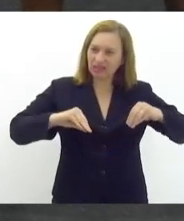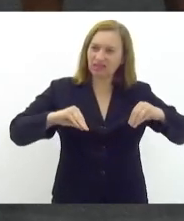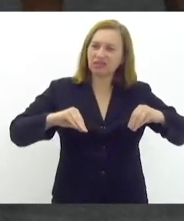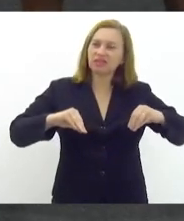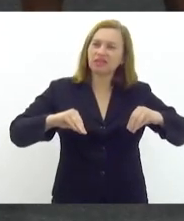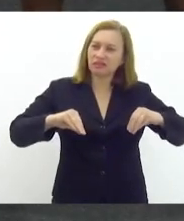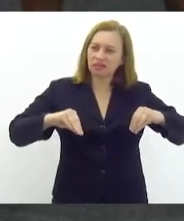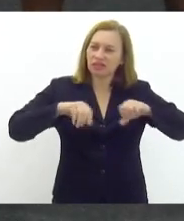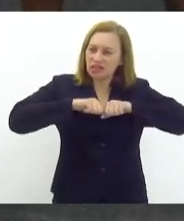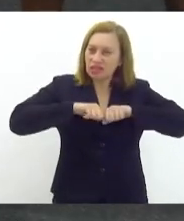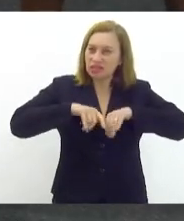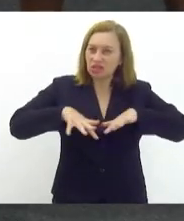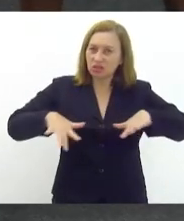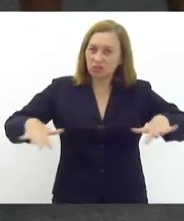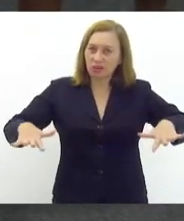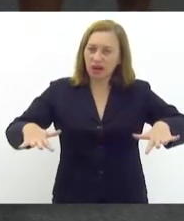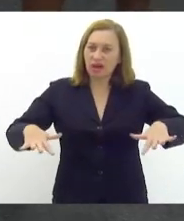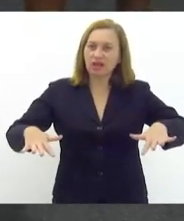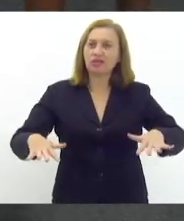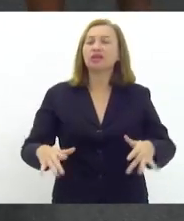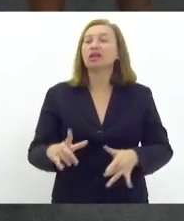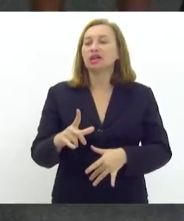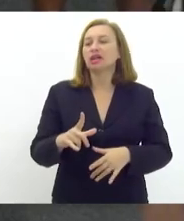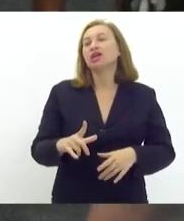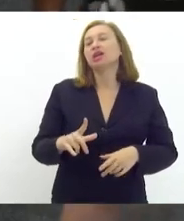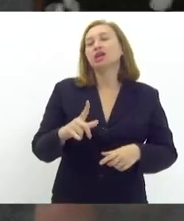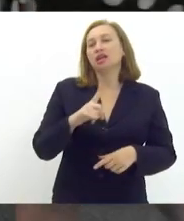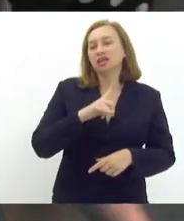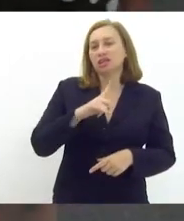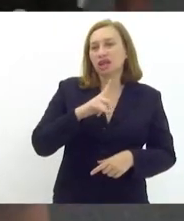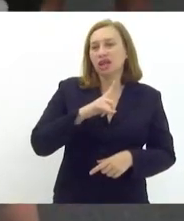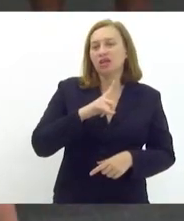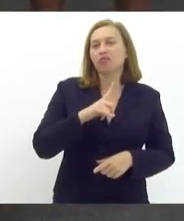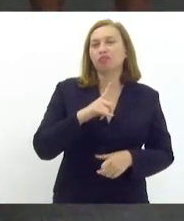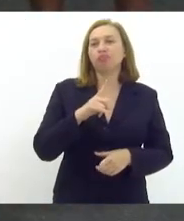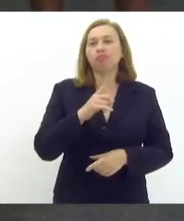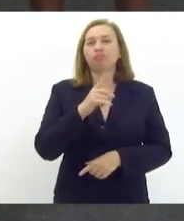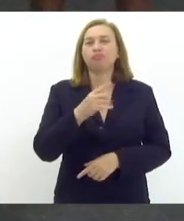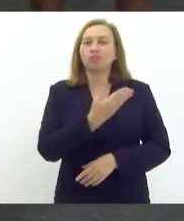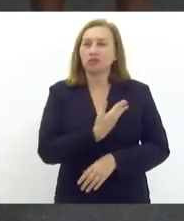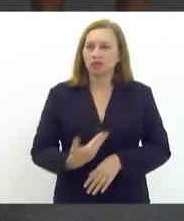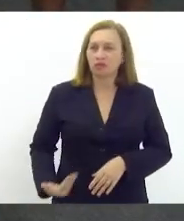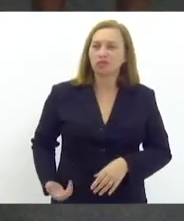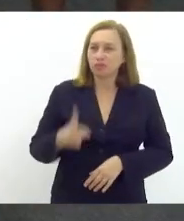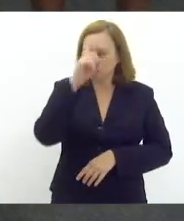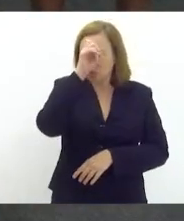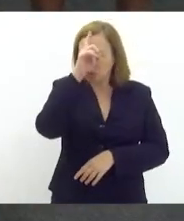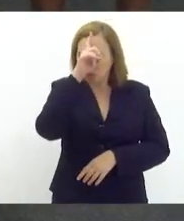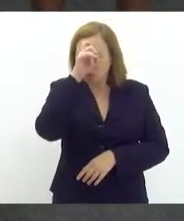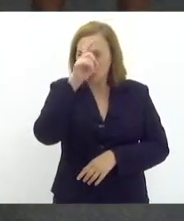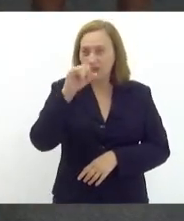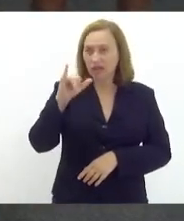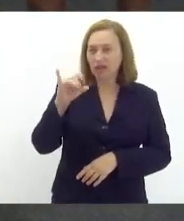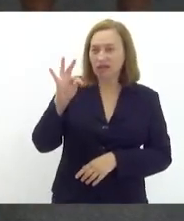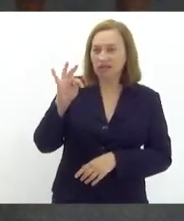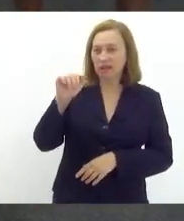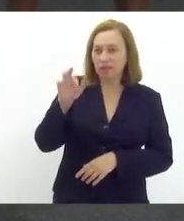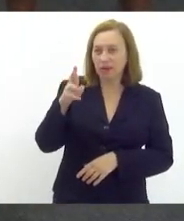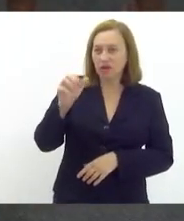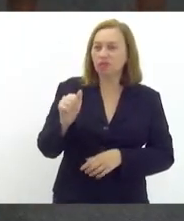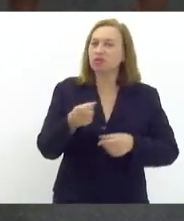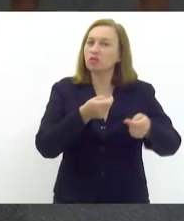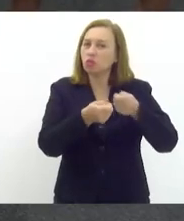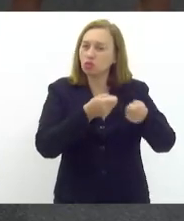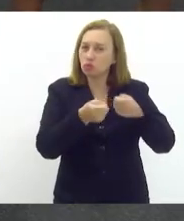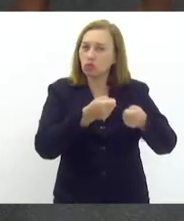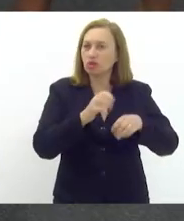e que a gente tenha esse Hospital Público Veterinário em Itaperuna vai ajudar muito no controle dessas